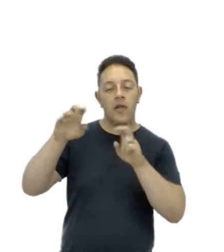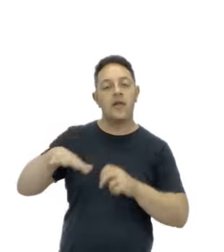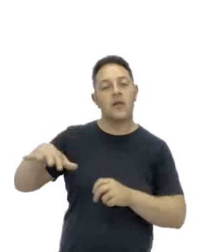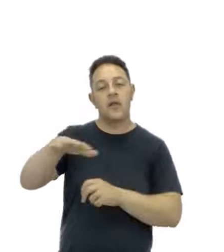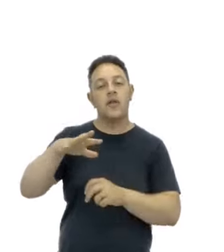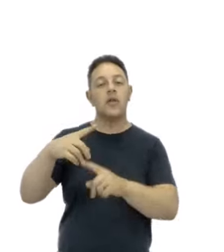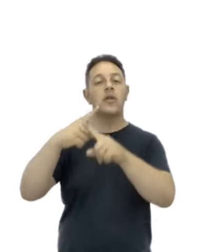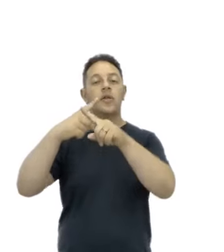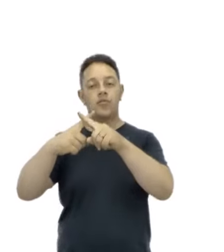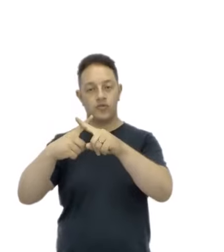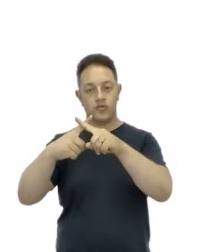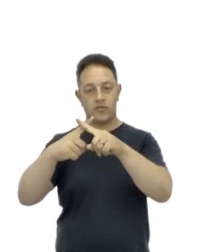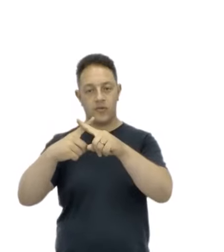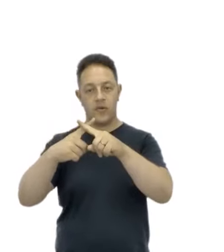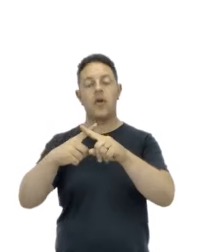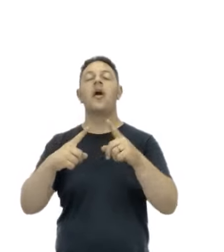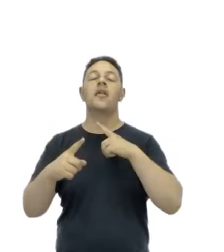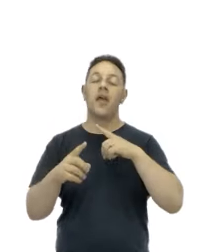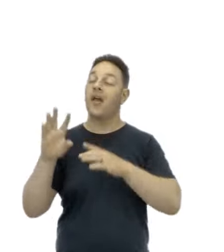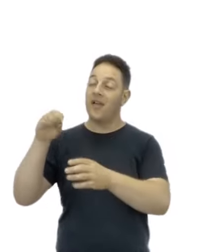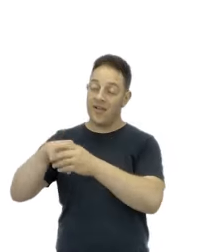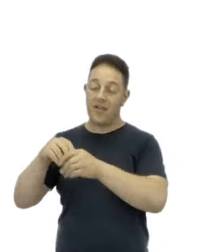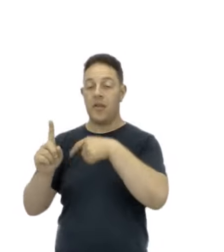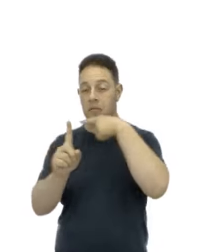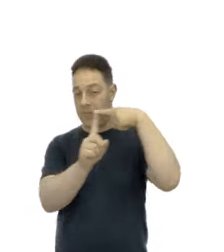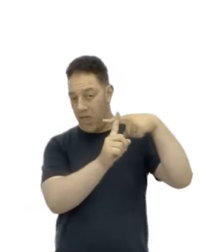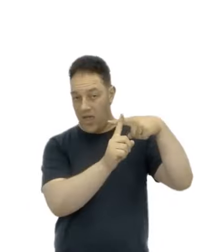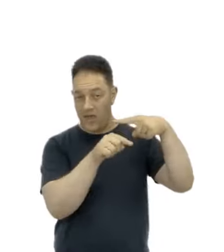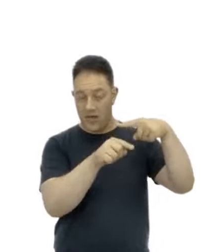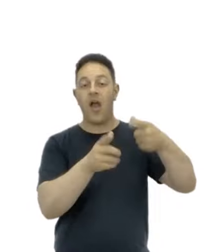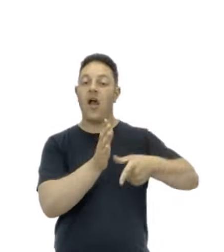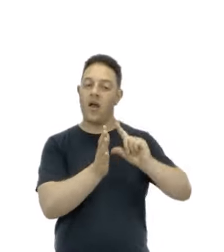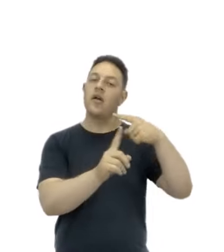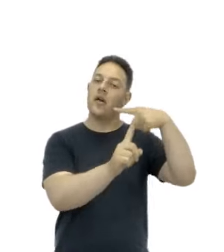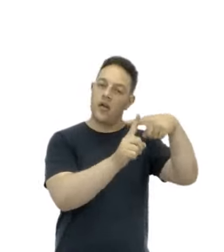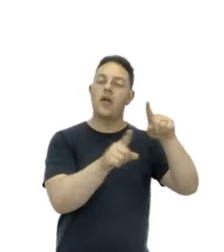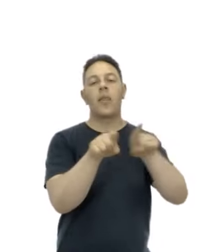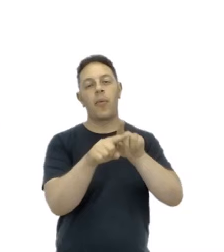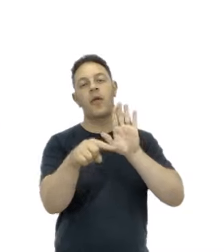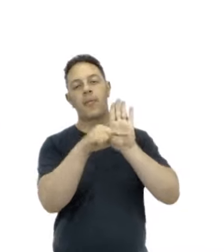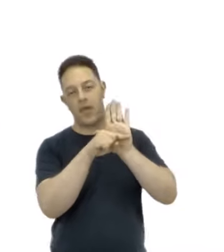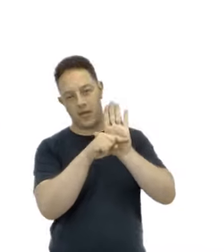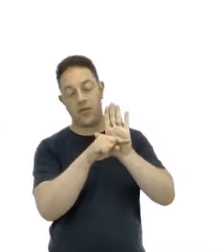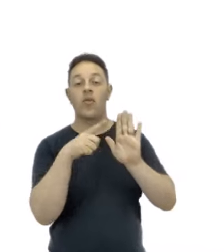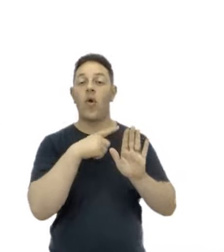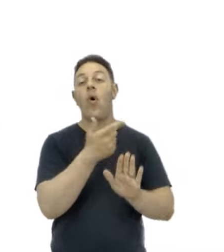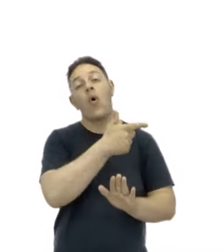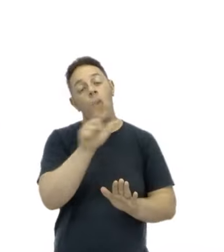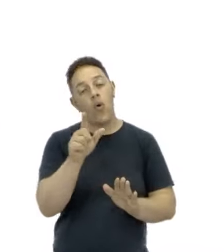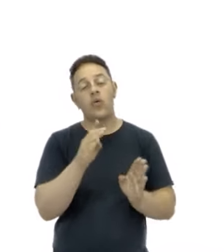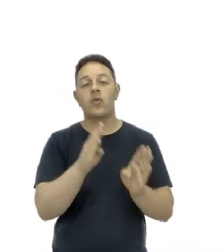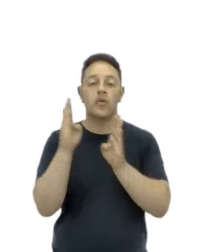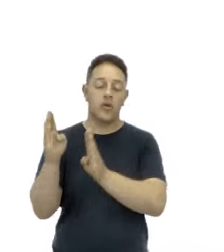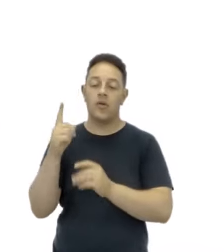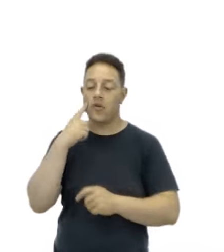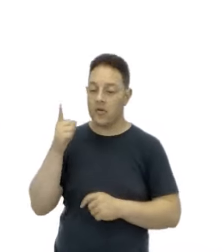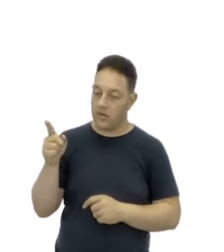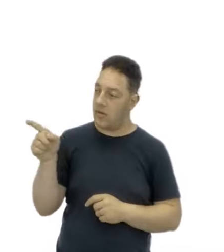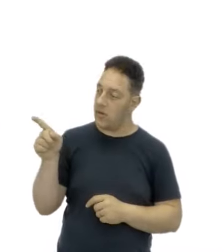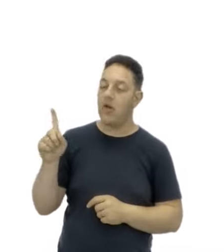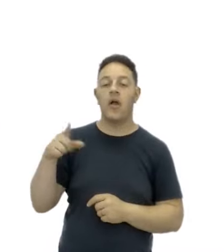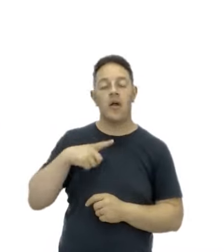a adição e a subtração. E apresentamos também, né, uma variedade de outros pensamentos, né, como